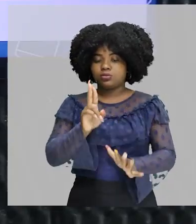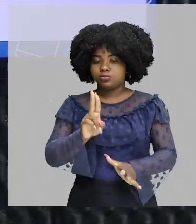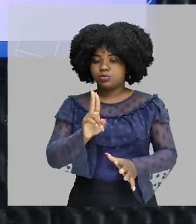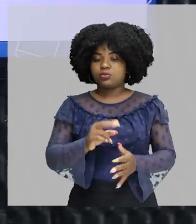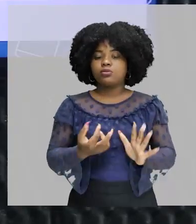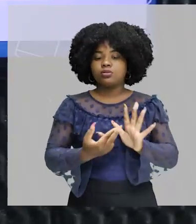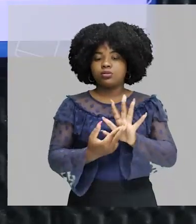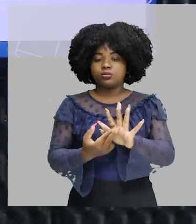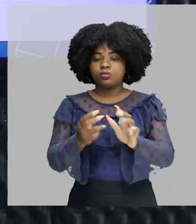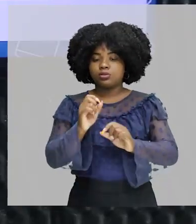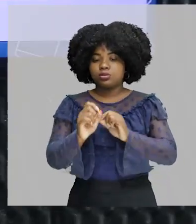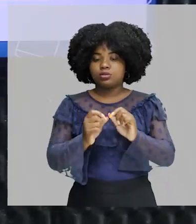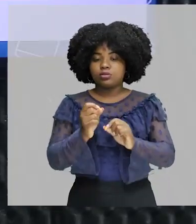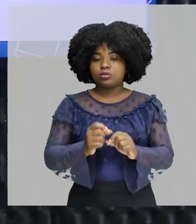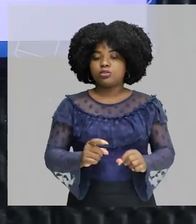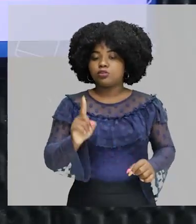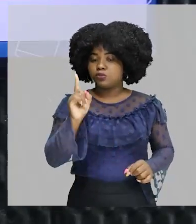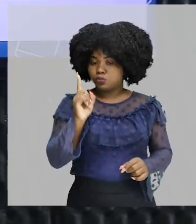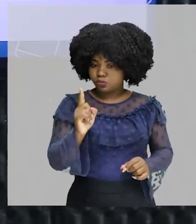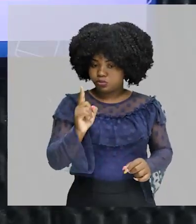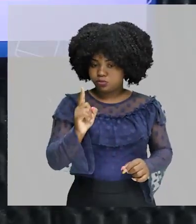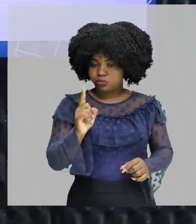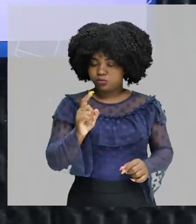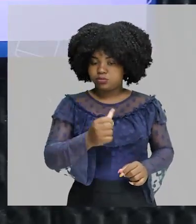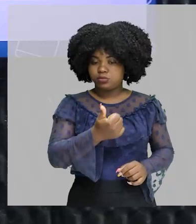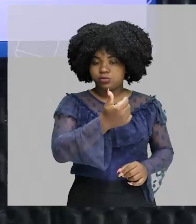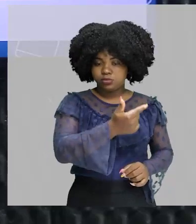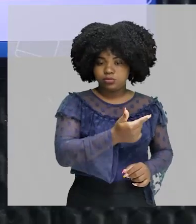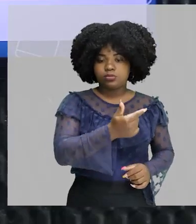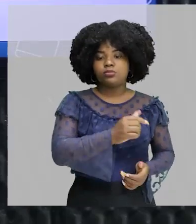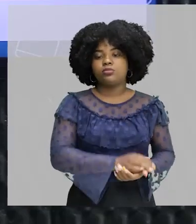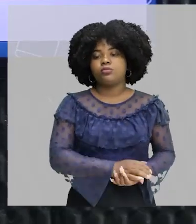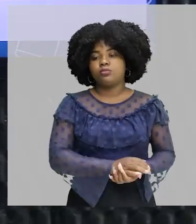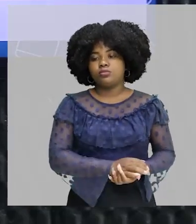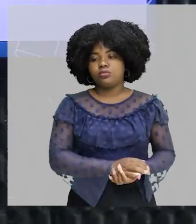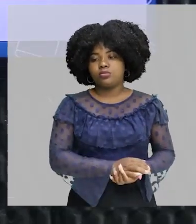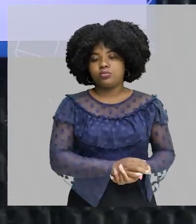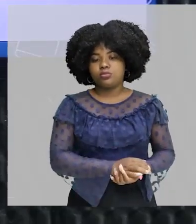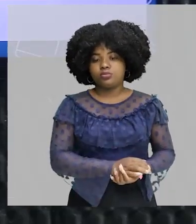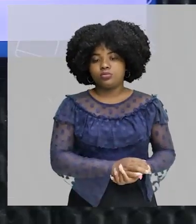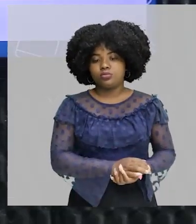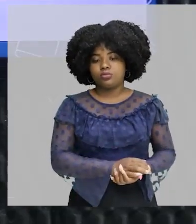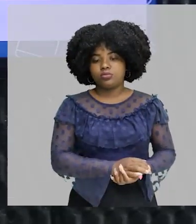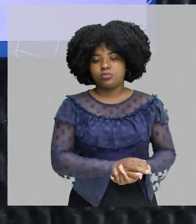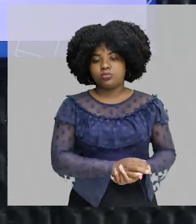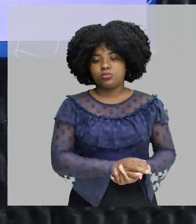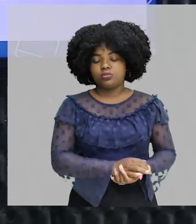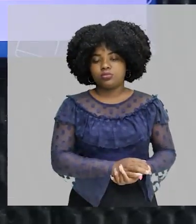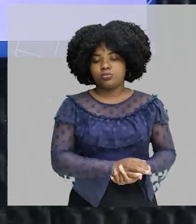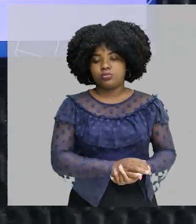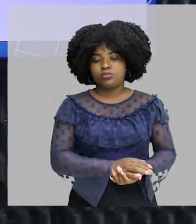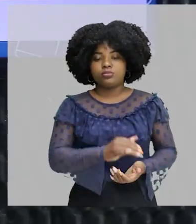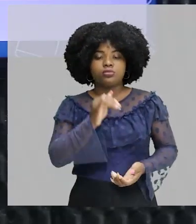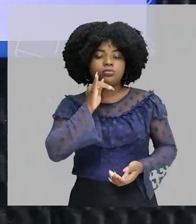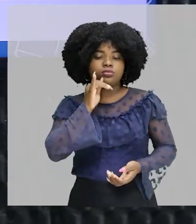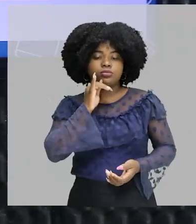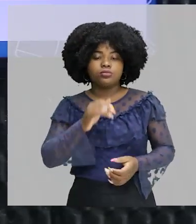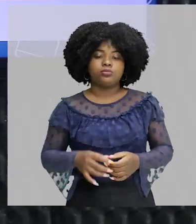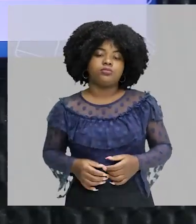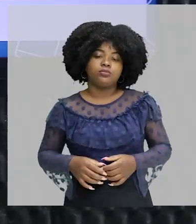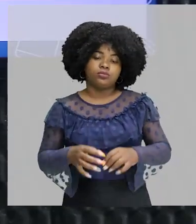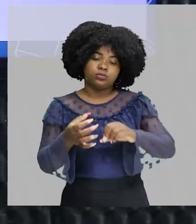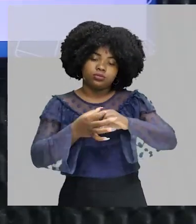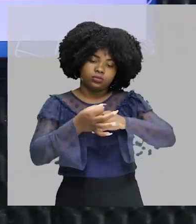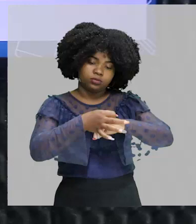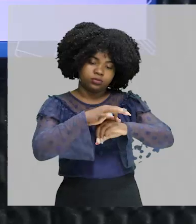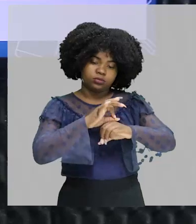uma das 12 fatias do átomo de carbono 12. Quando, por exemplo, o